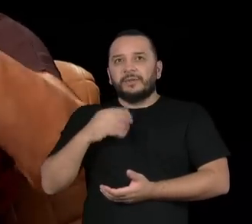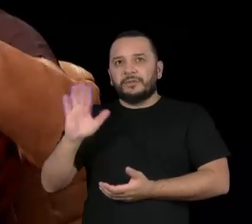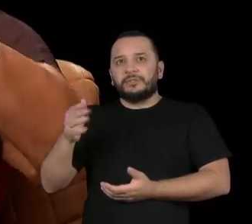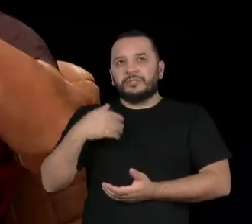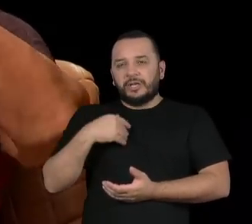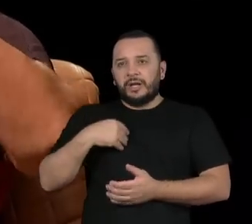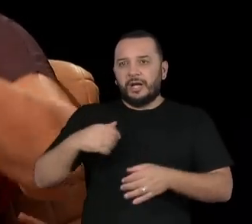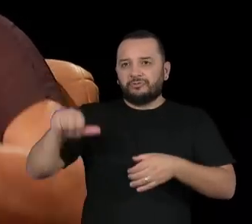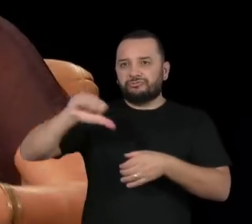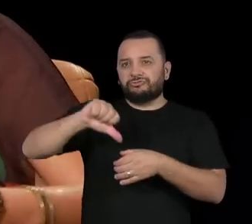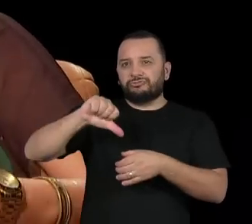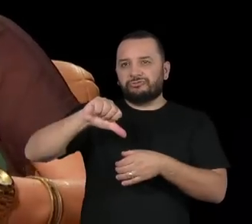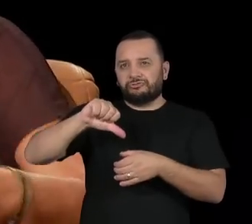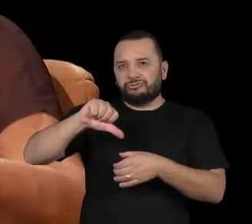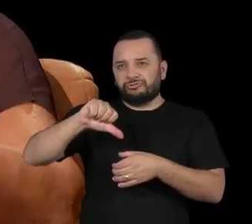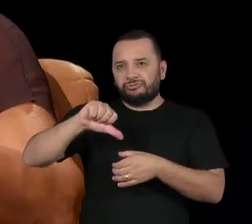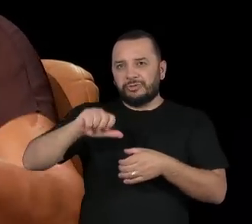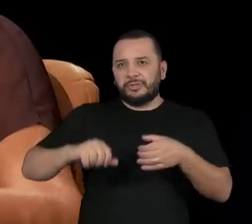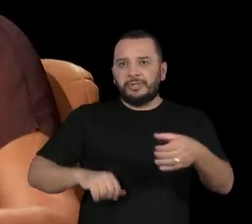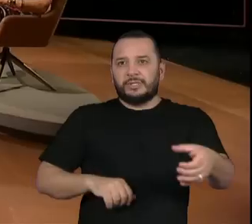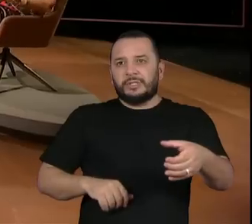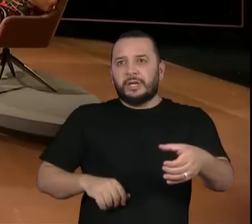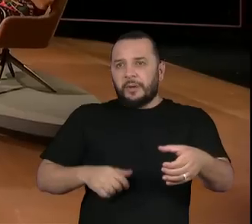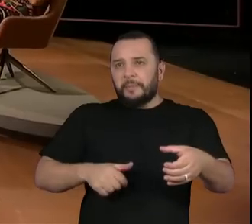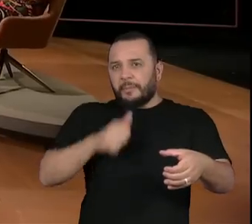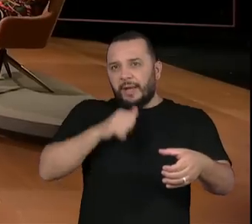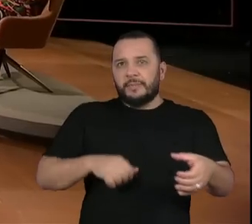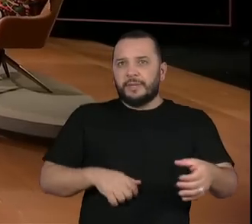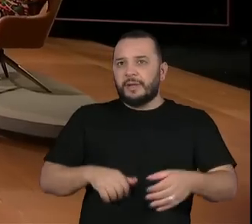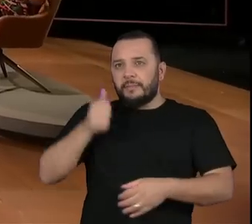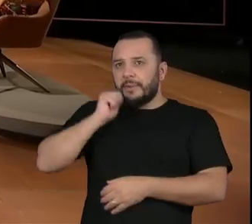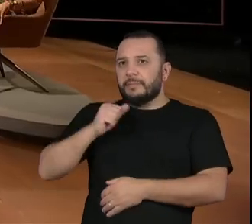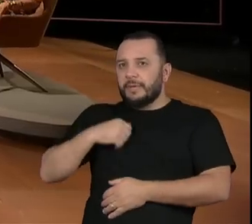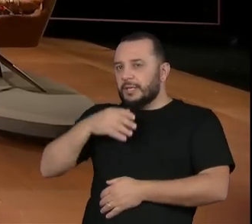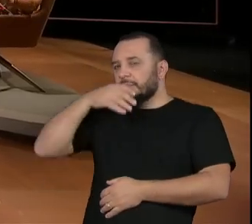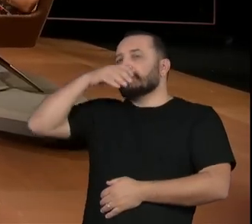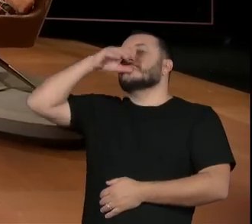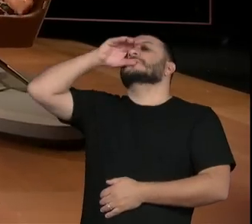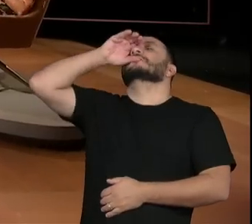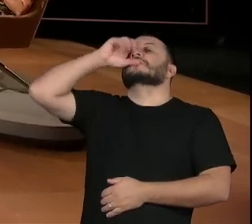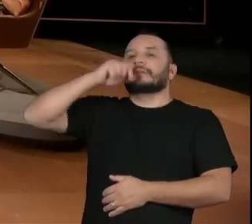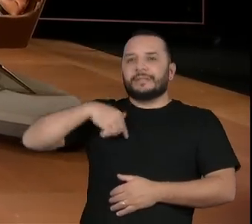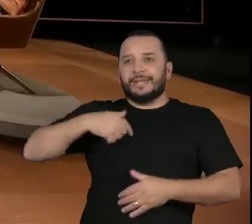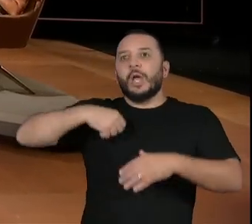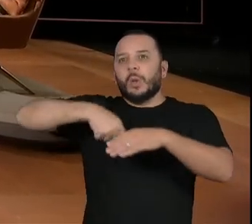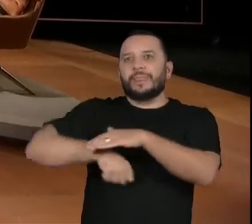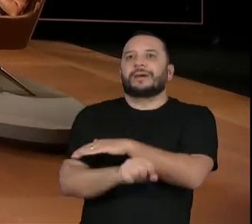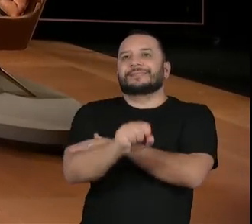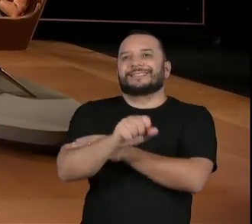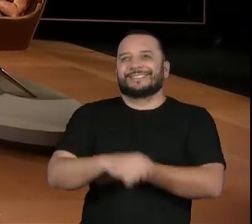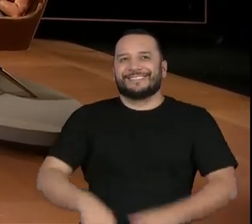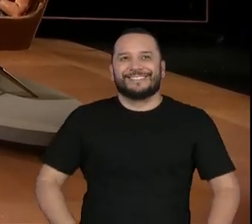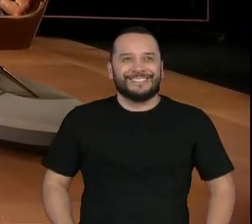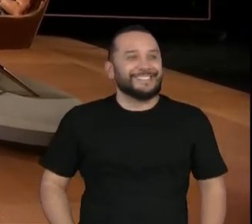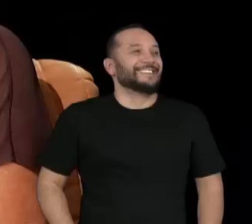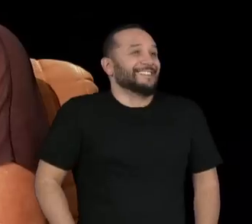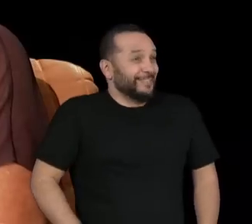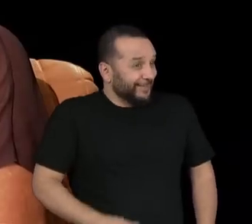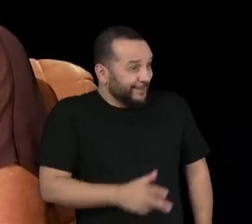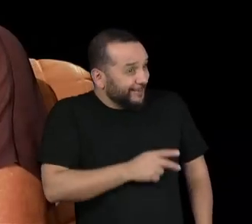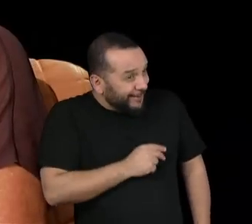um copão para minha mãe, e toma. A minha mãe bebeu e eu nasci. Genial. Quer